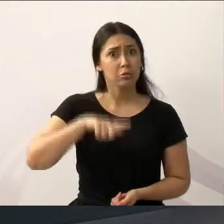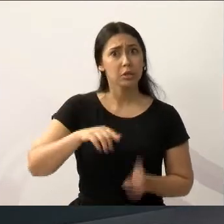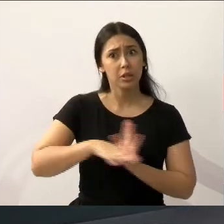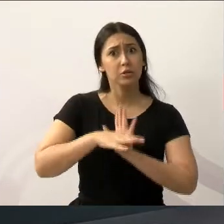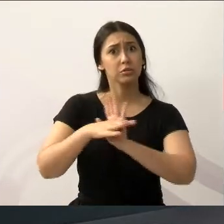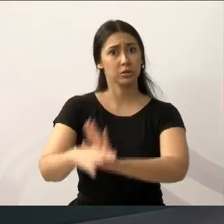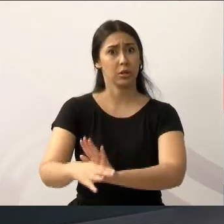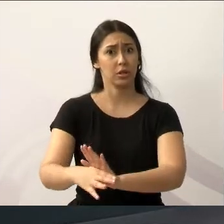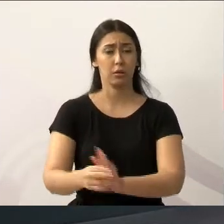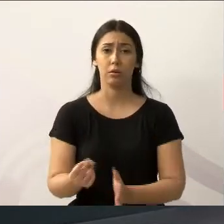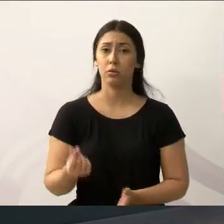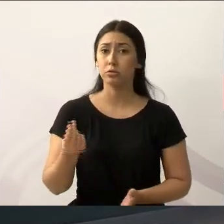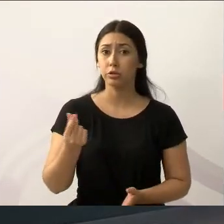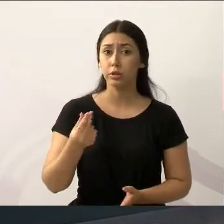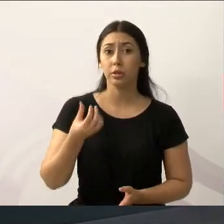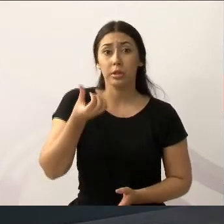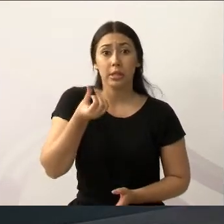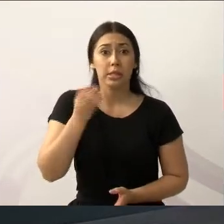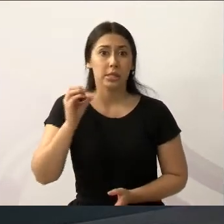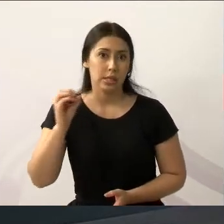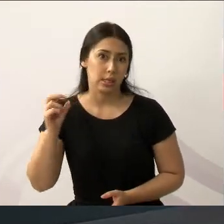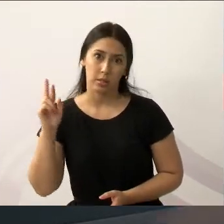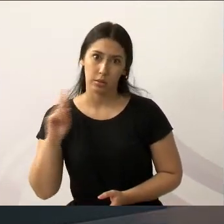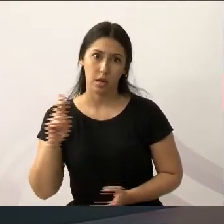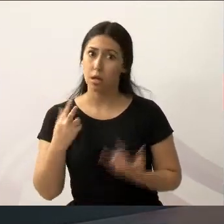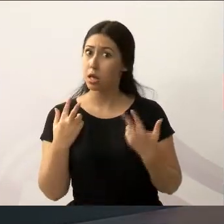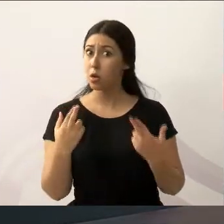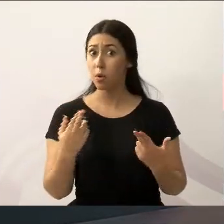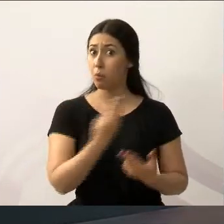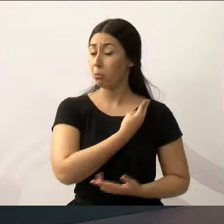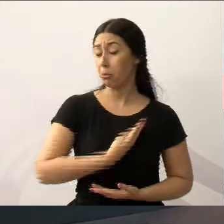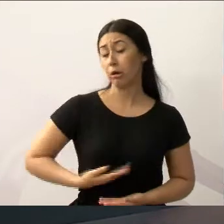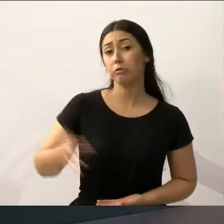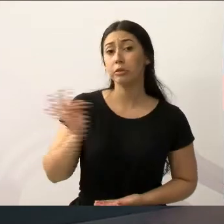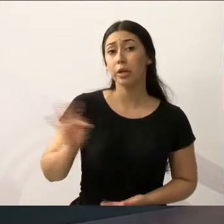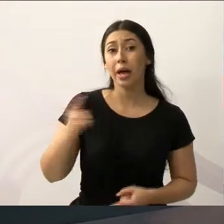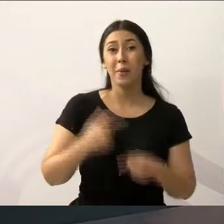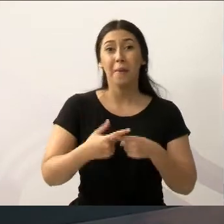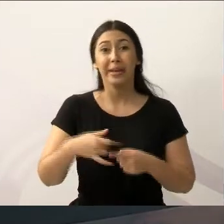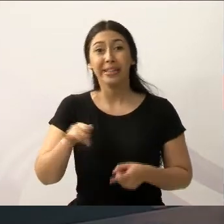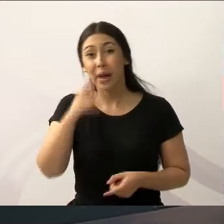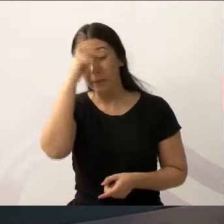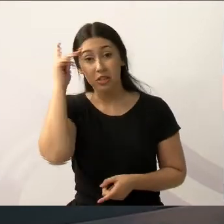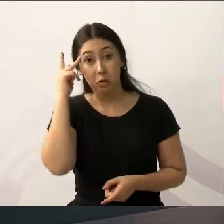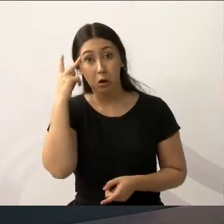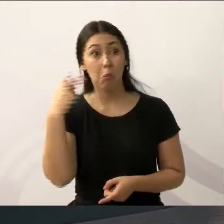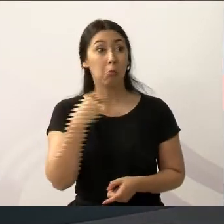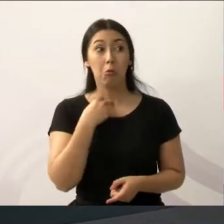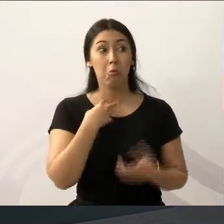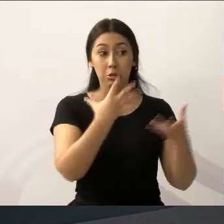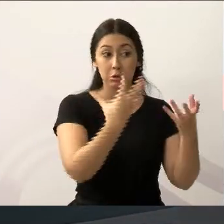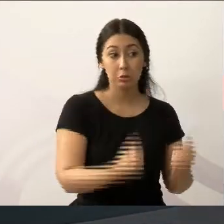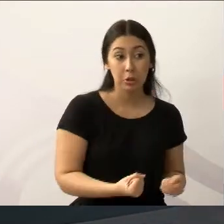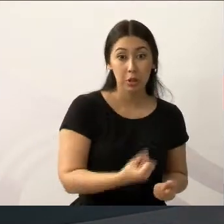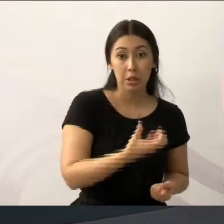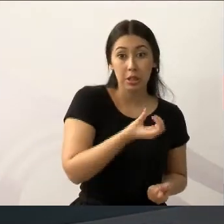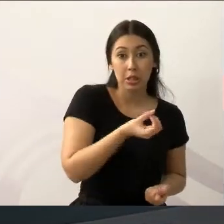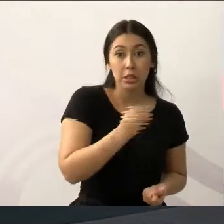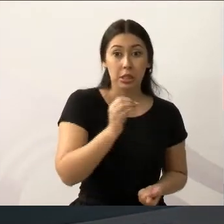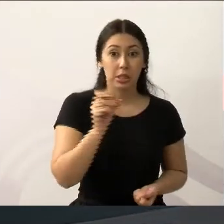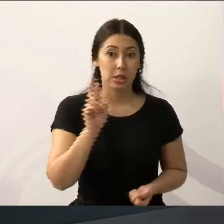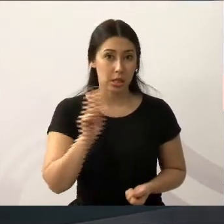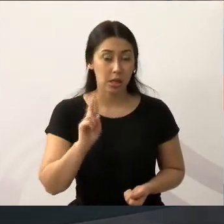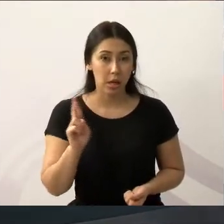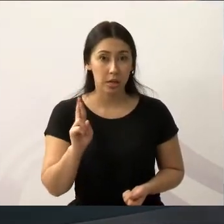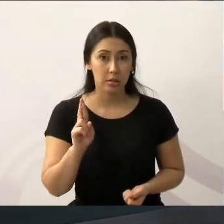que é de R$600, né? Porque se a pessoa não vai ser contemplada pelo benefício assistencial do governo, ou a gente